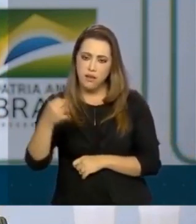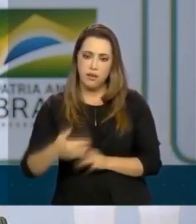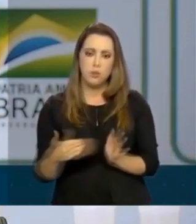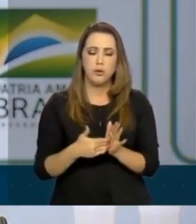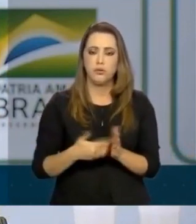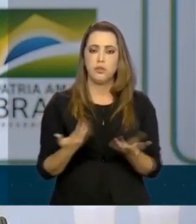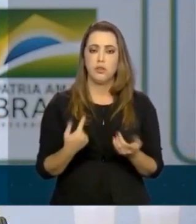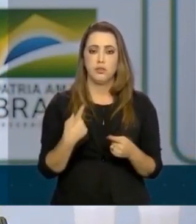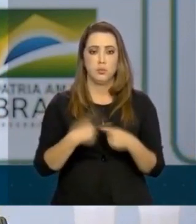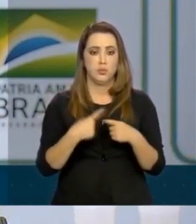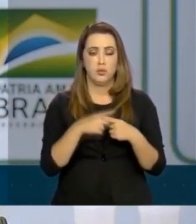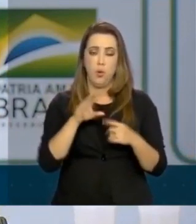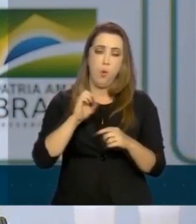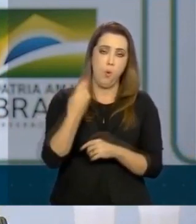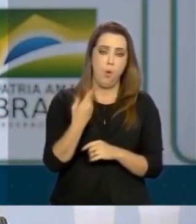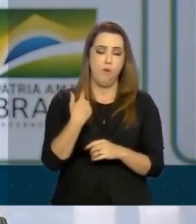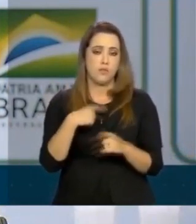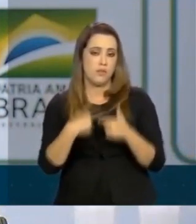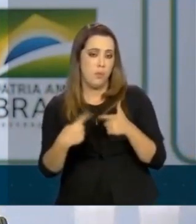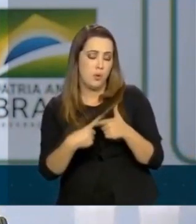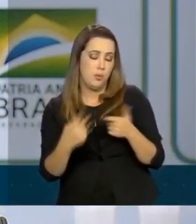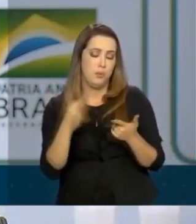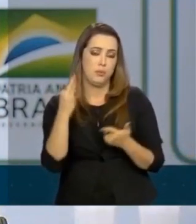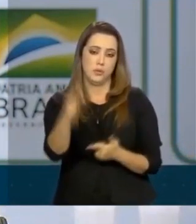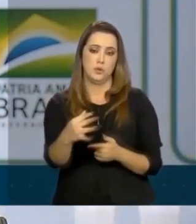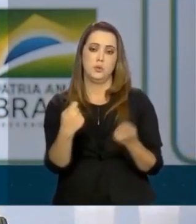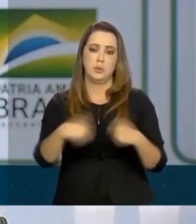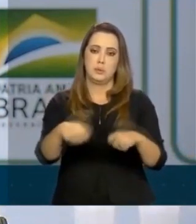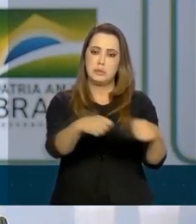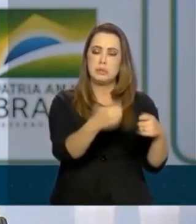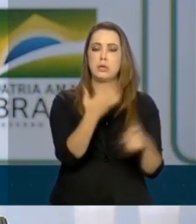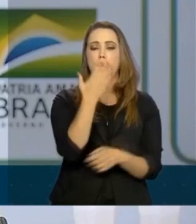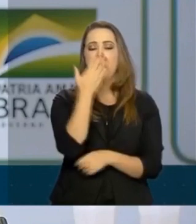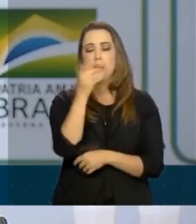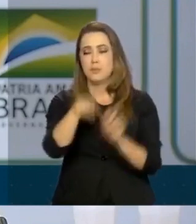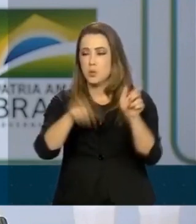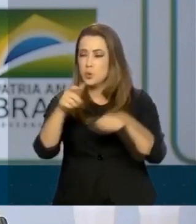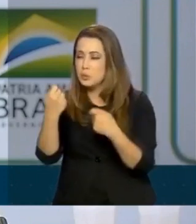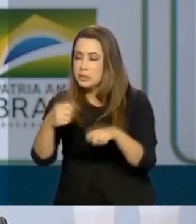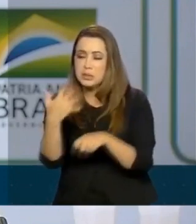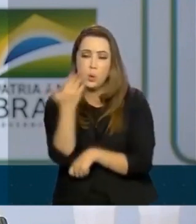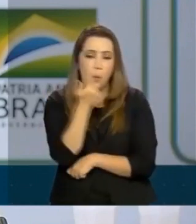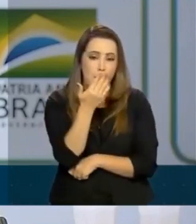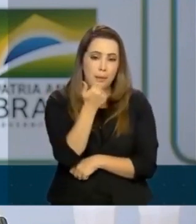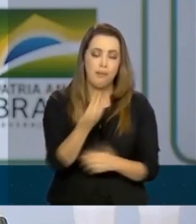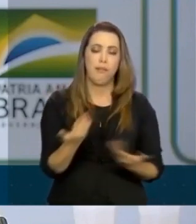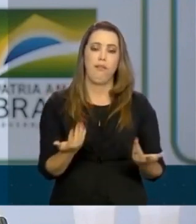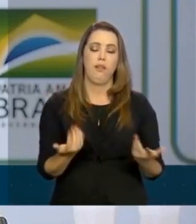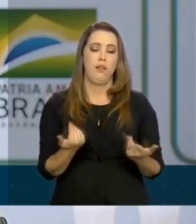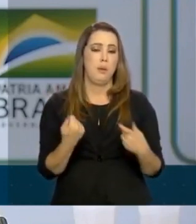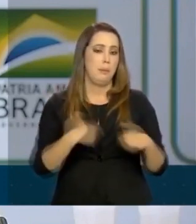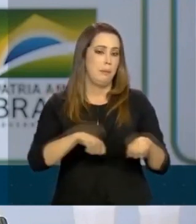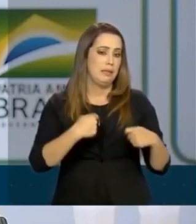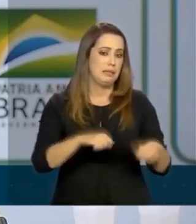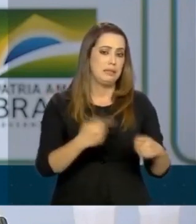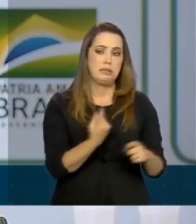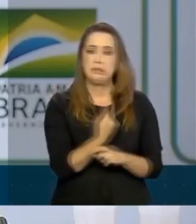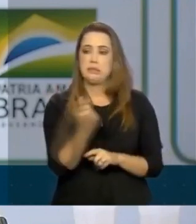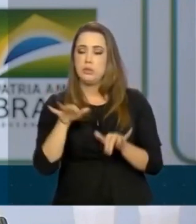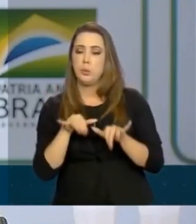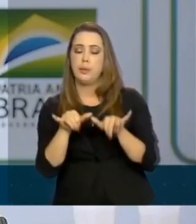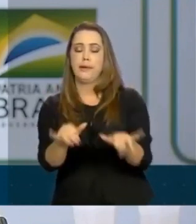parede na frente das necessidades das pessoas que precisam comer, que precisam abastecer suas casas, que precisam ir